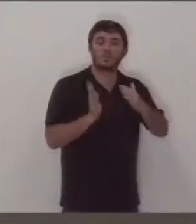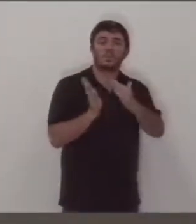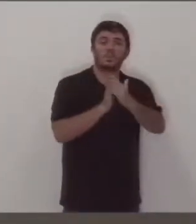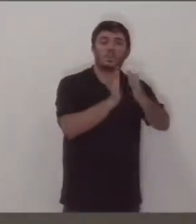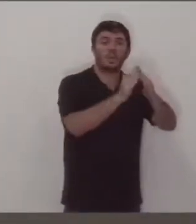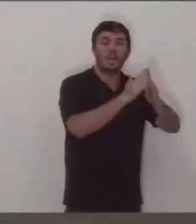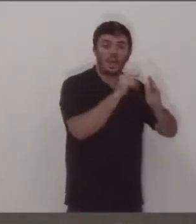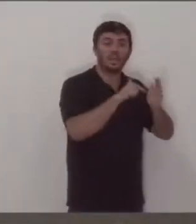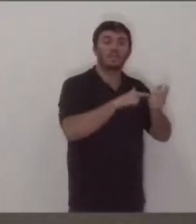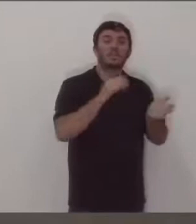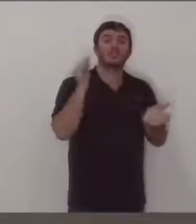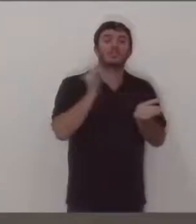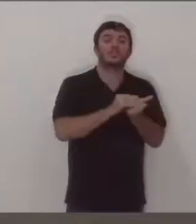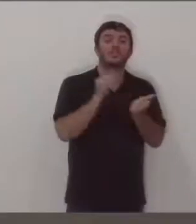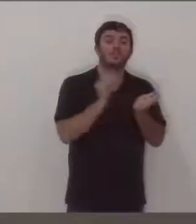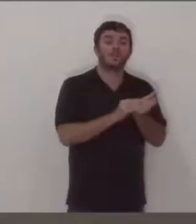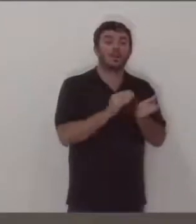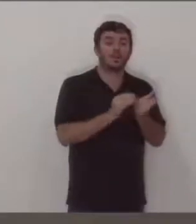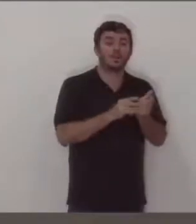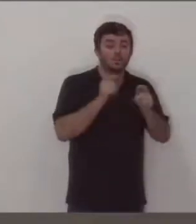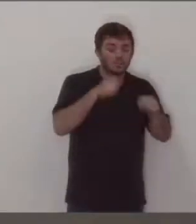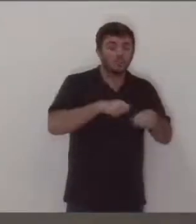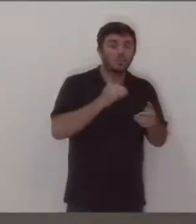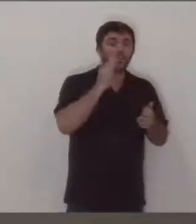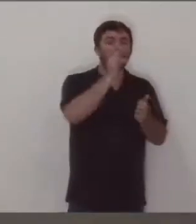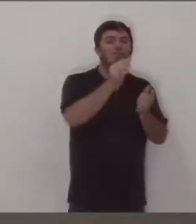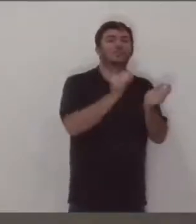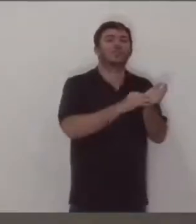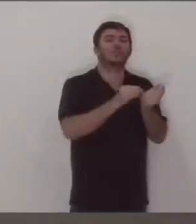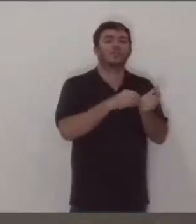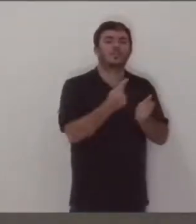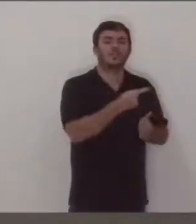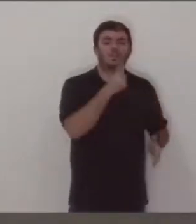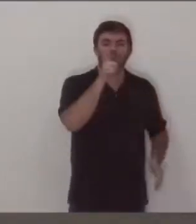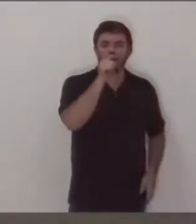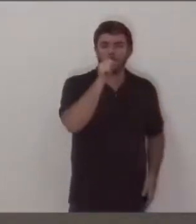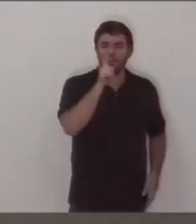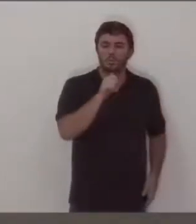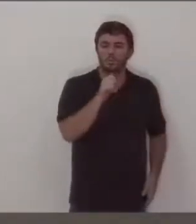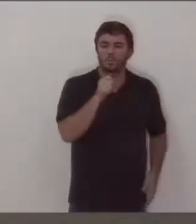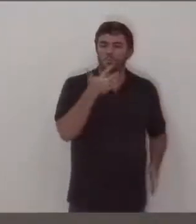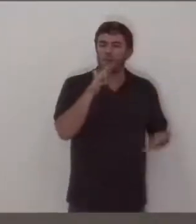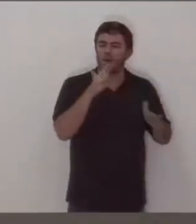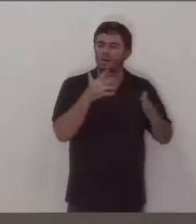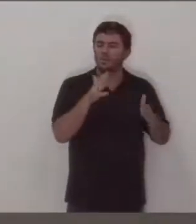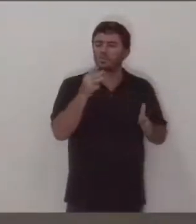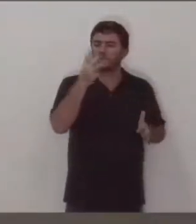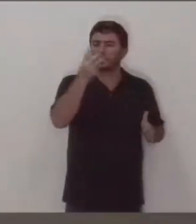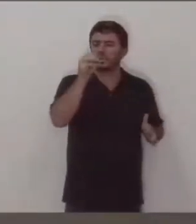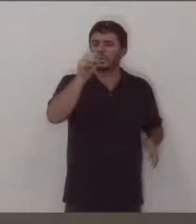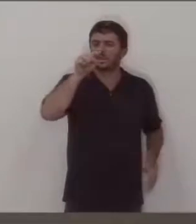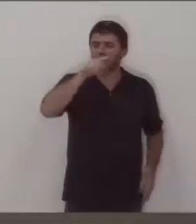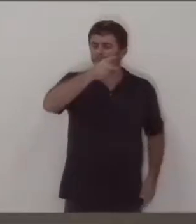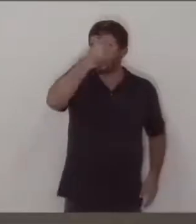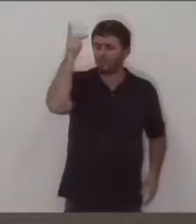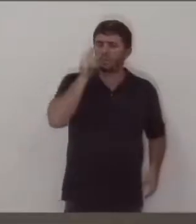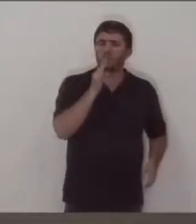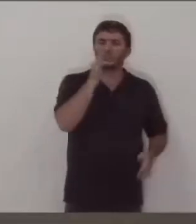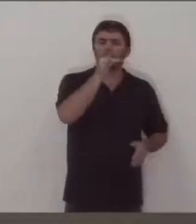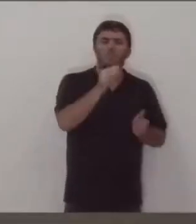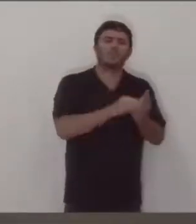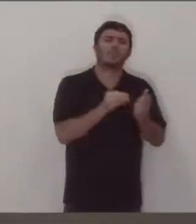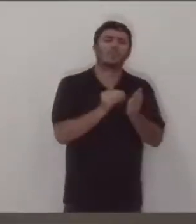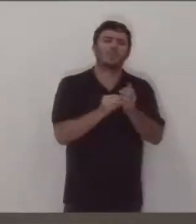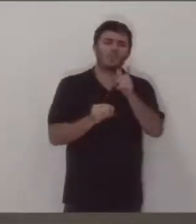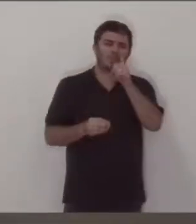Se a gente traduzir para pessoas, 4 vezes 7, em torno de 30 mil pessoas sem água. E ele completa.